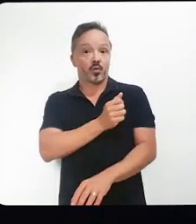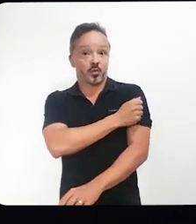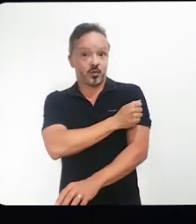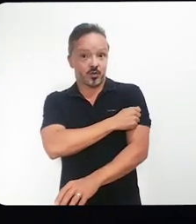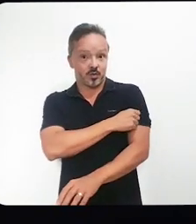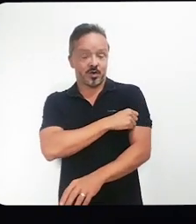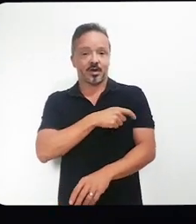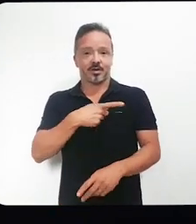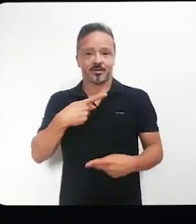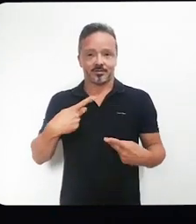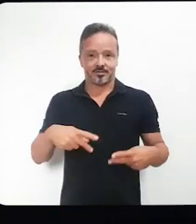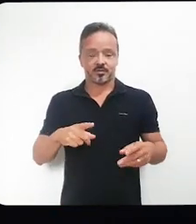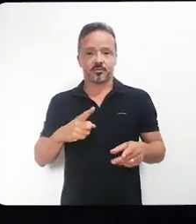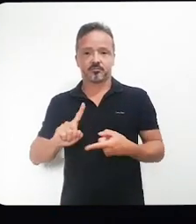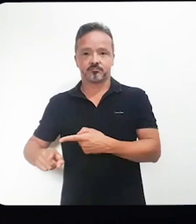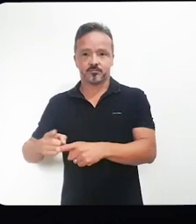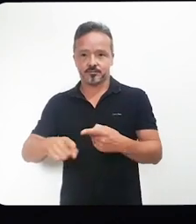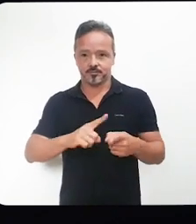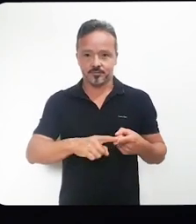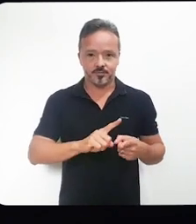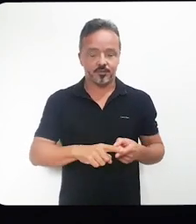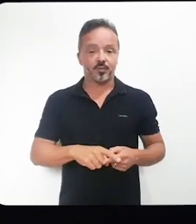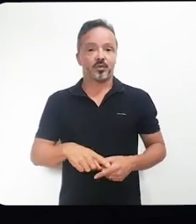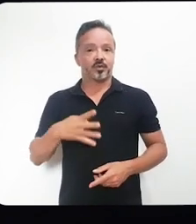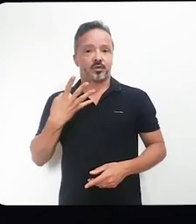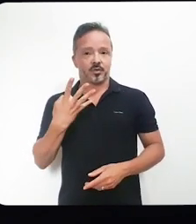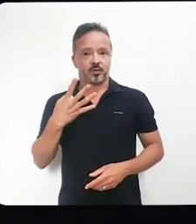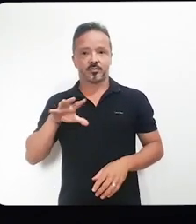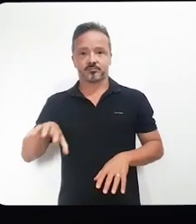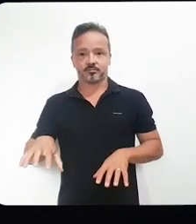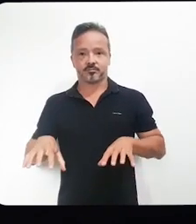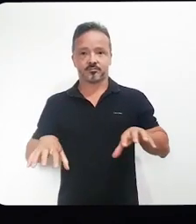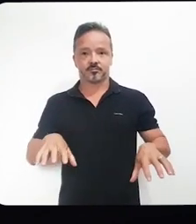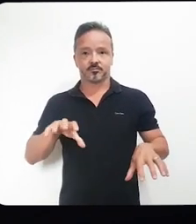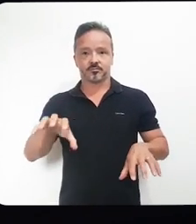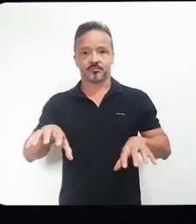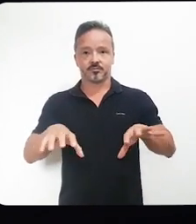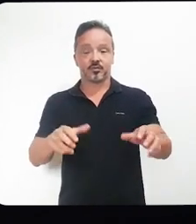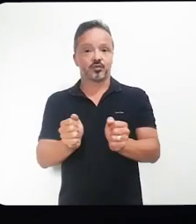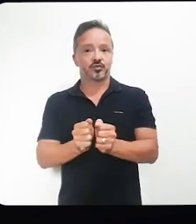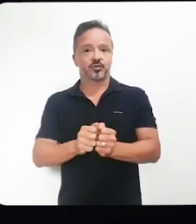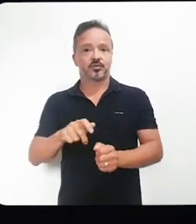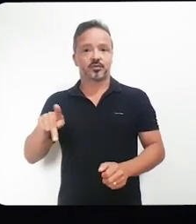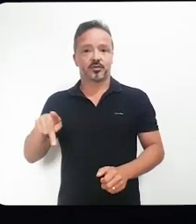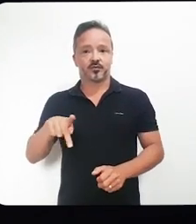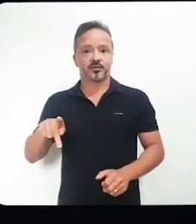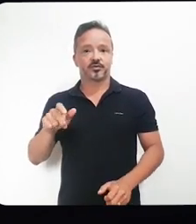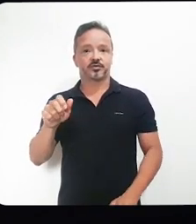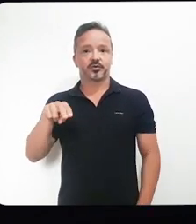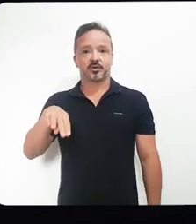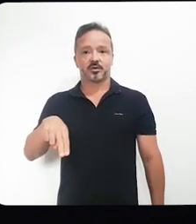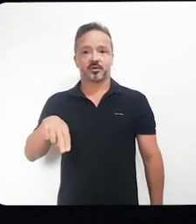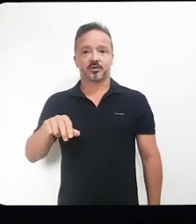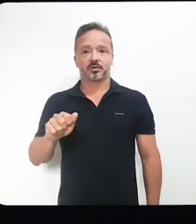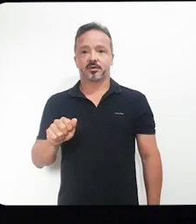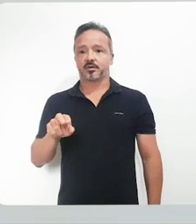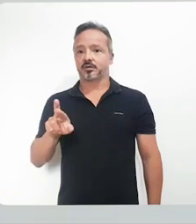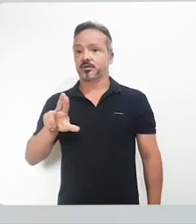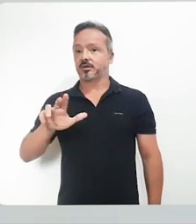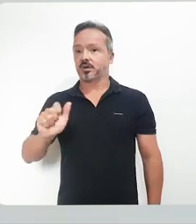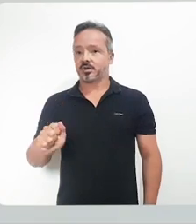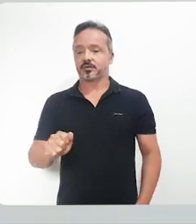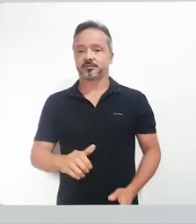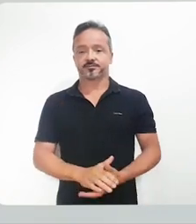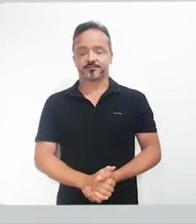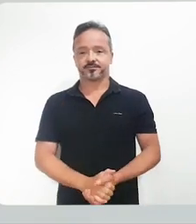saúde neste difícil momento. Eles estão atuando em quatro diferentes áreas, sob a coordenação da professora Naura Angonese.